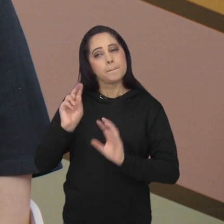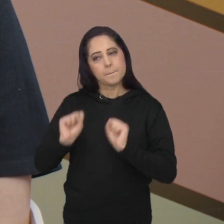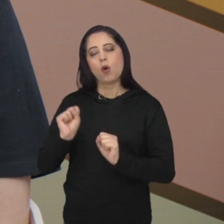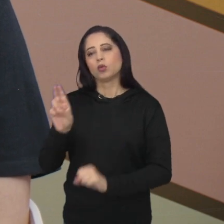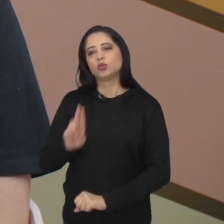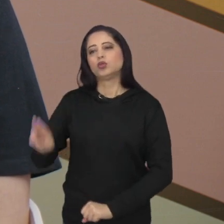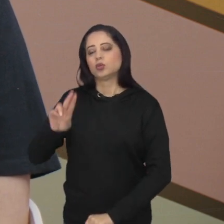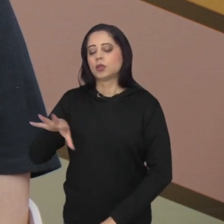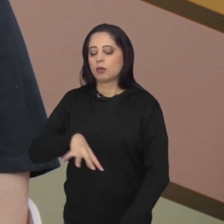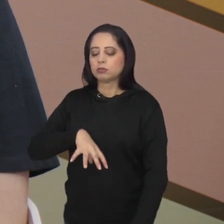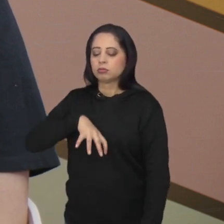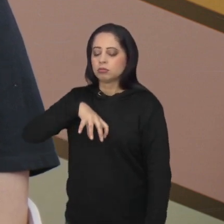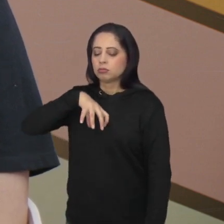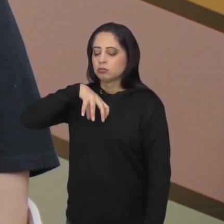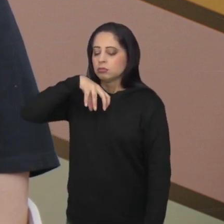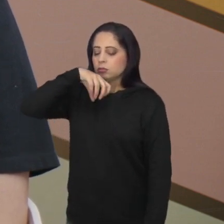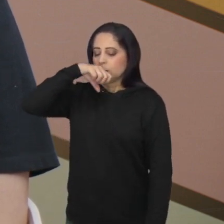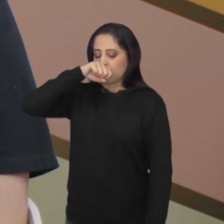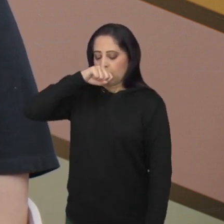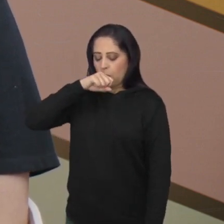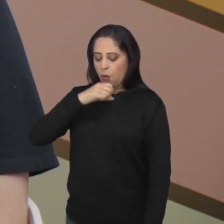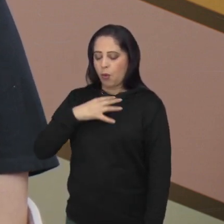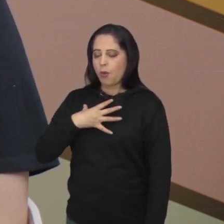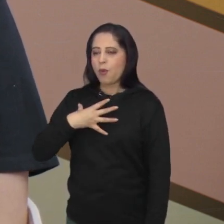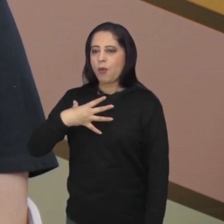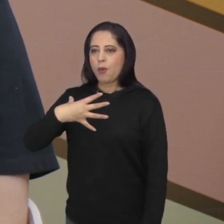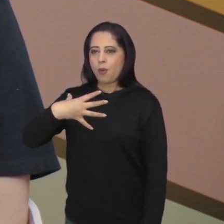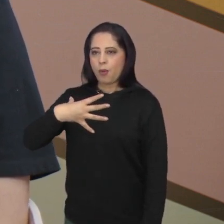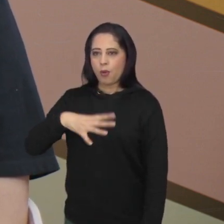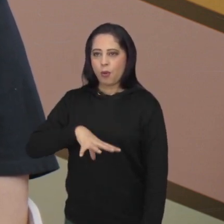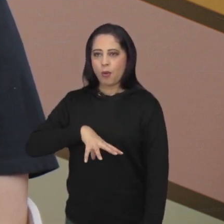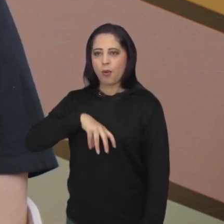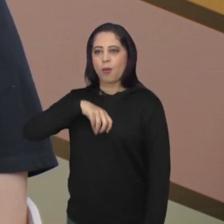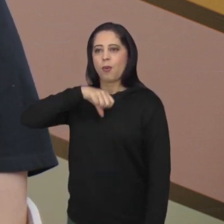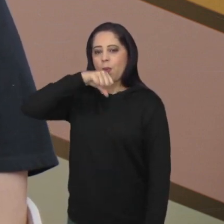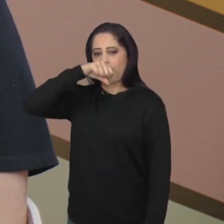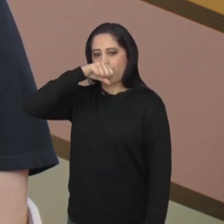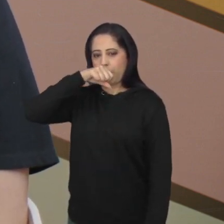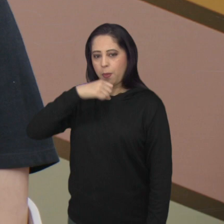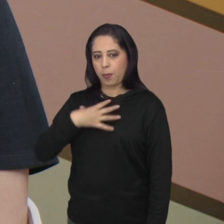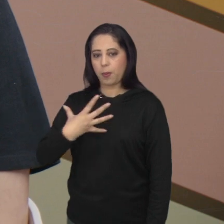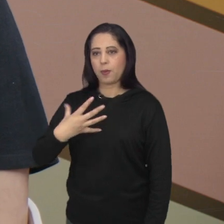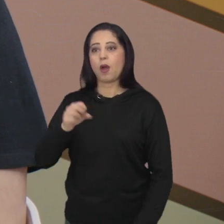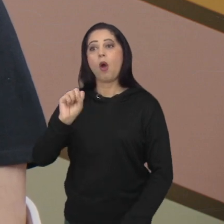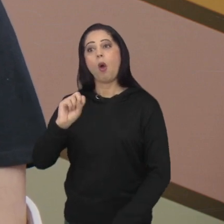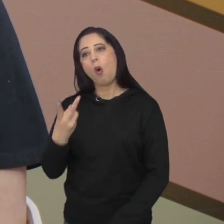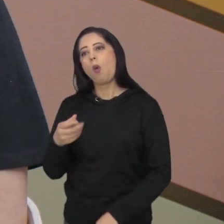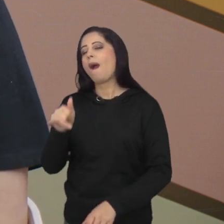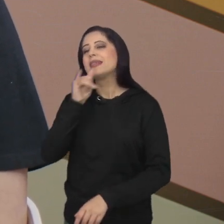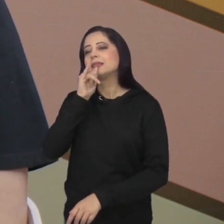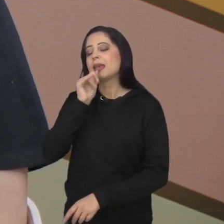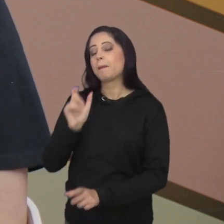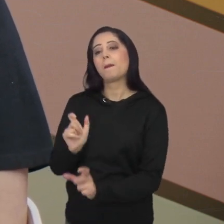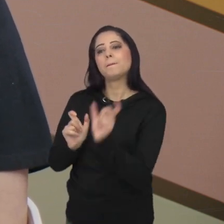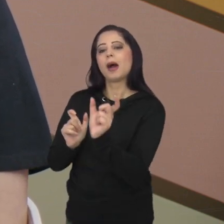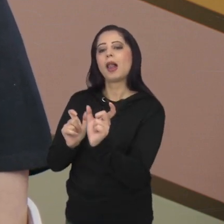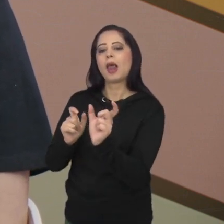a respiração para isso, como um guia para se manter no momento presente. Ou a gente pode usar uma